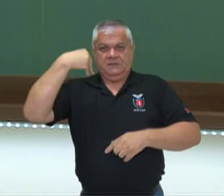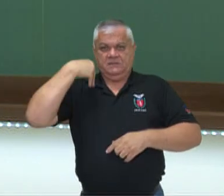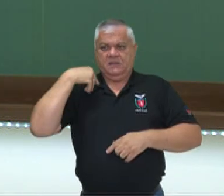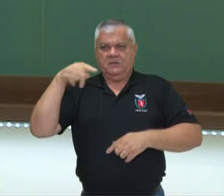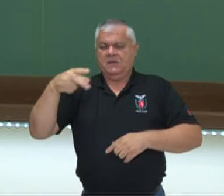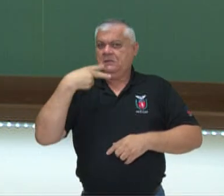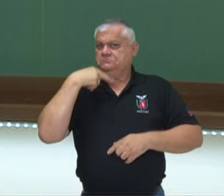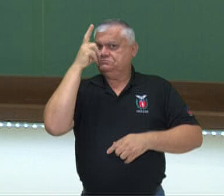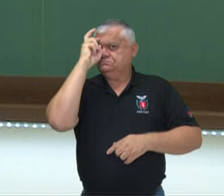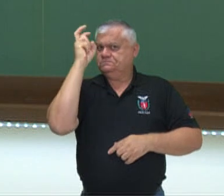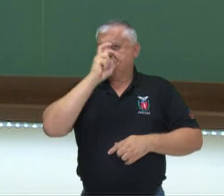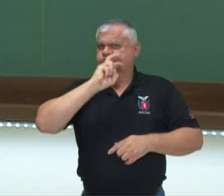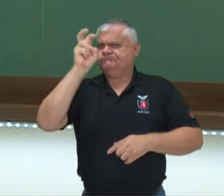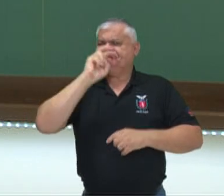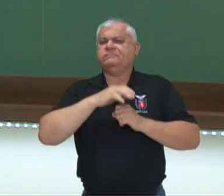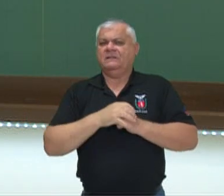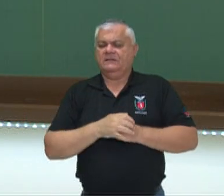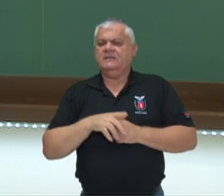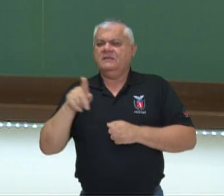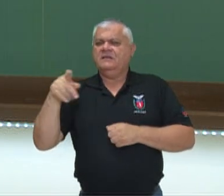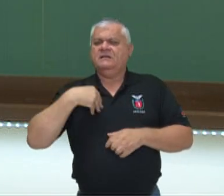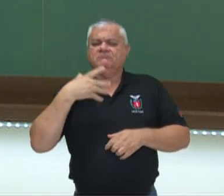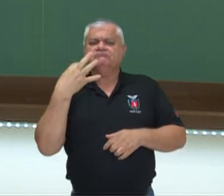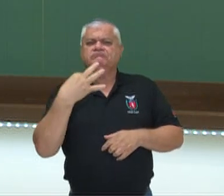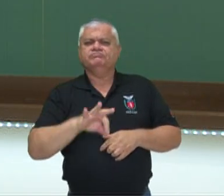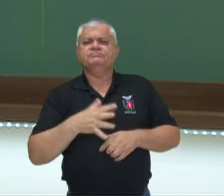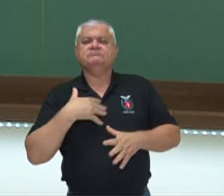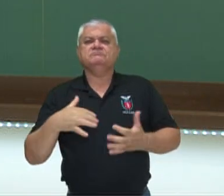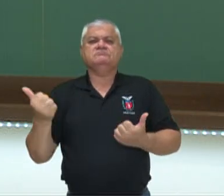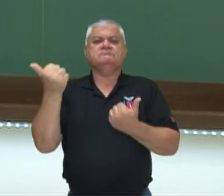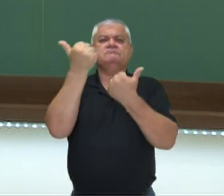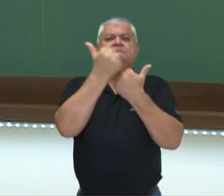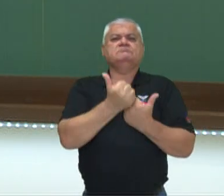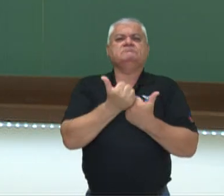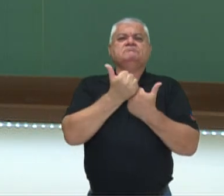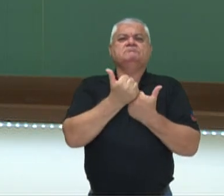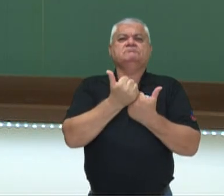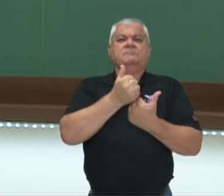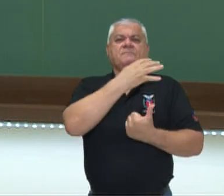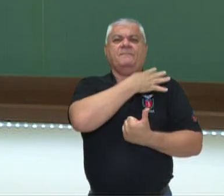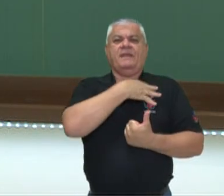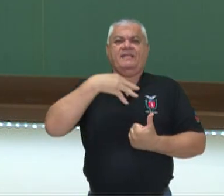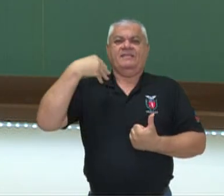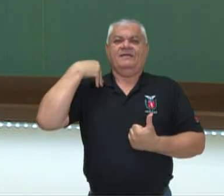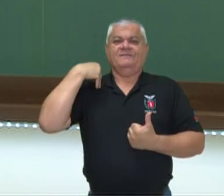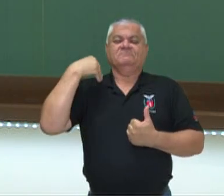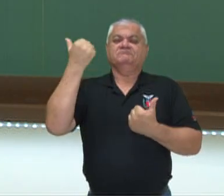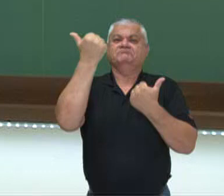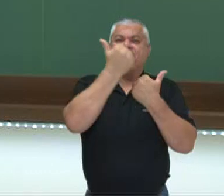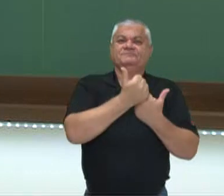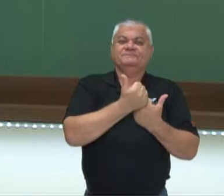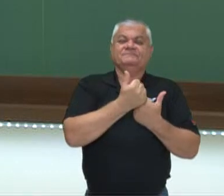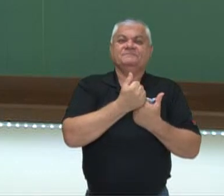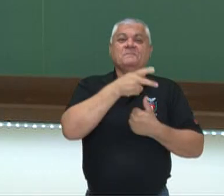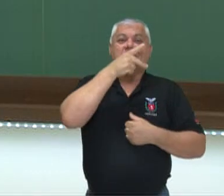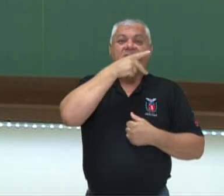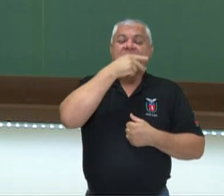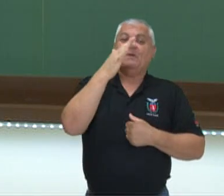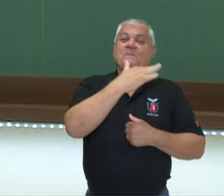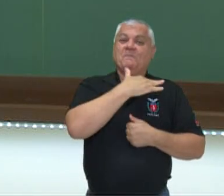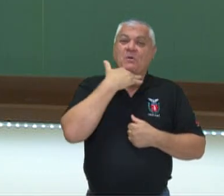sua academia, tinha certeza de que assumiria o posto do seu mestre, mas pelo fato dele ser